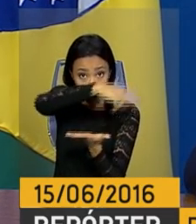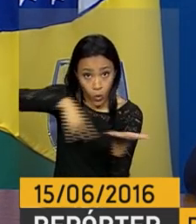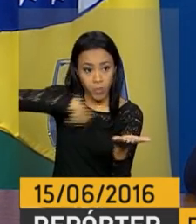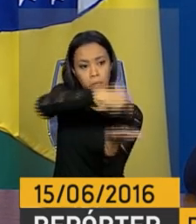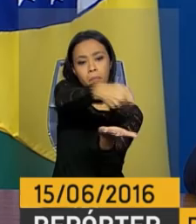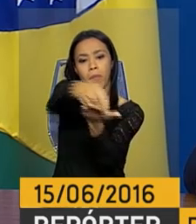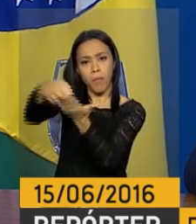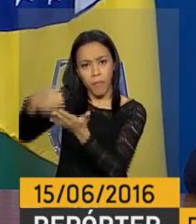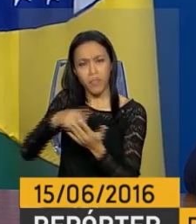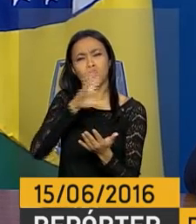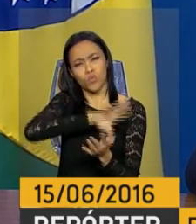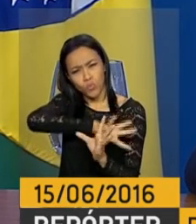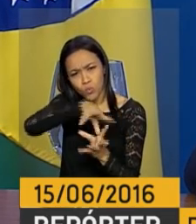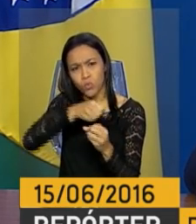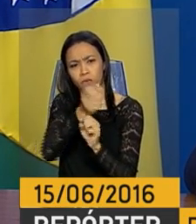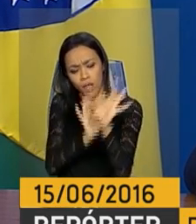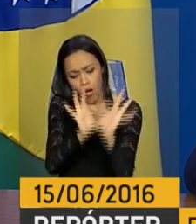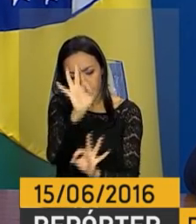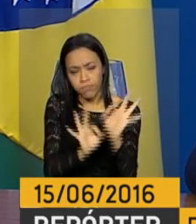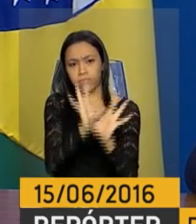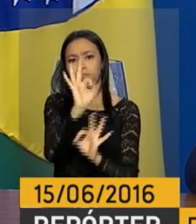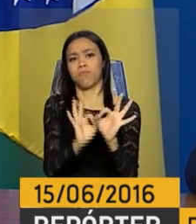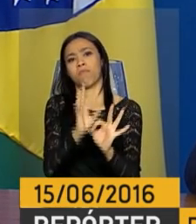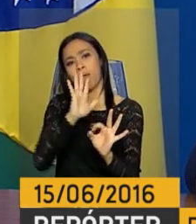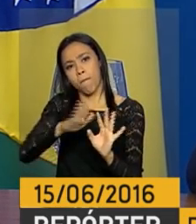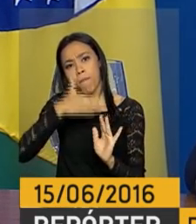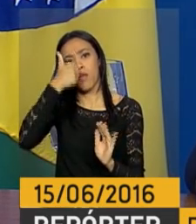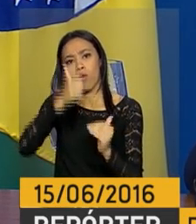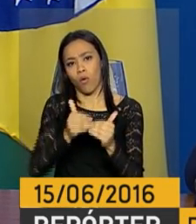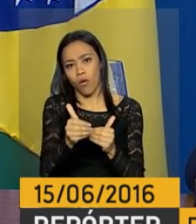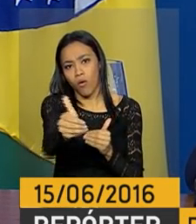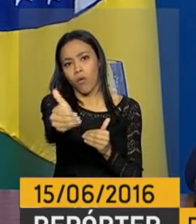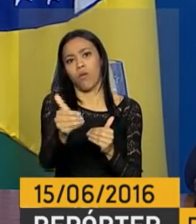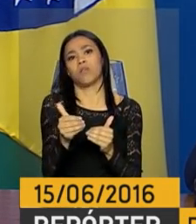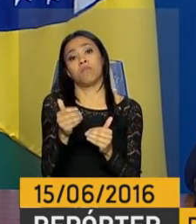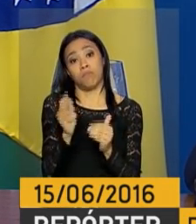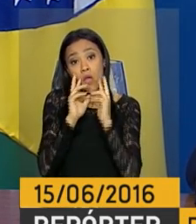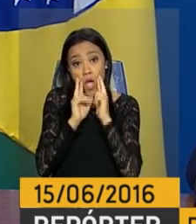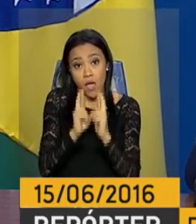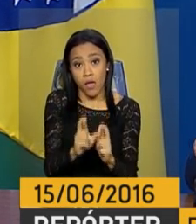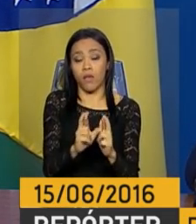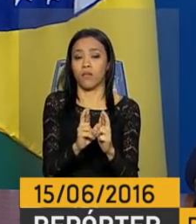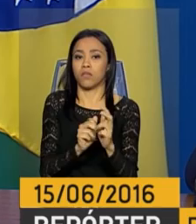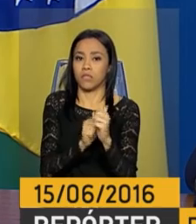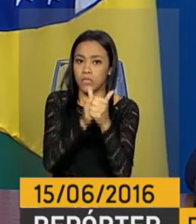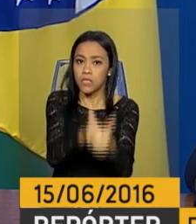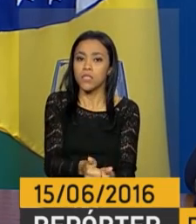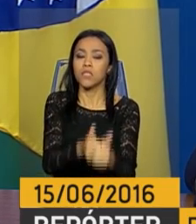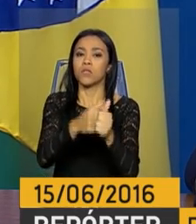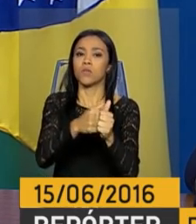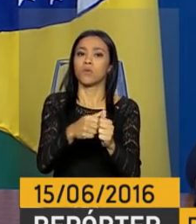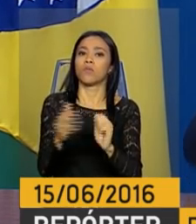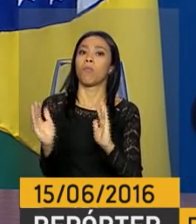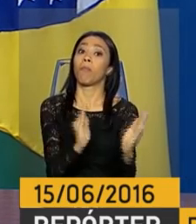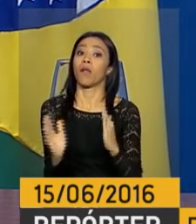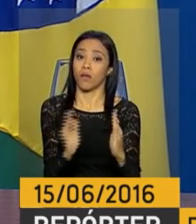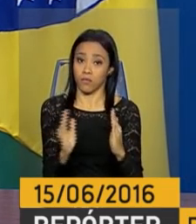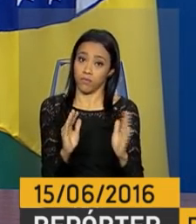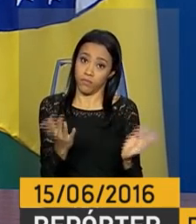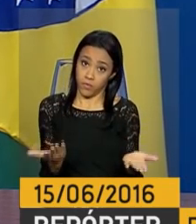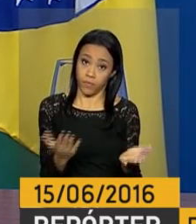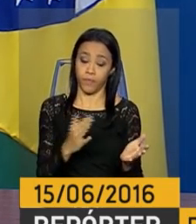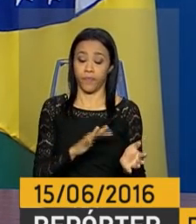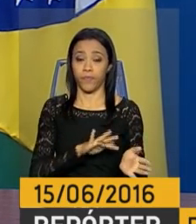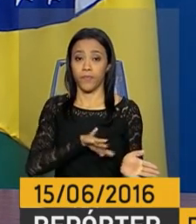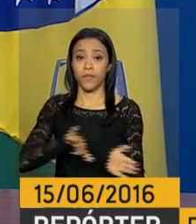previsão seja melhor possível eh dentro dos prazos legais, como como sempre deve ser. Agora,